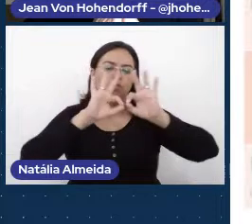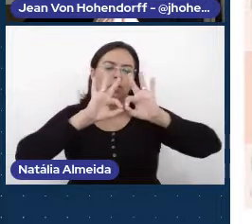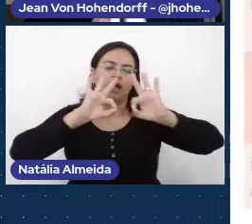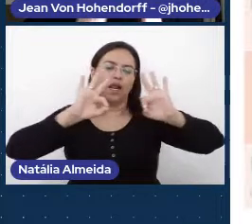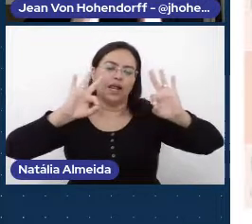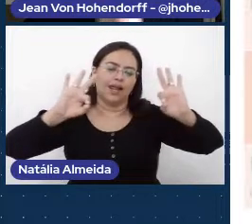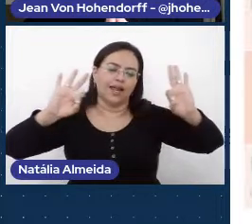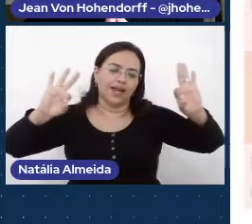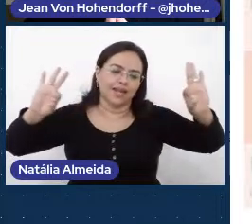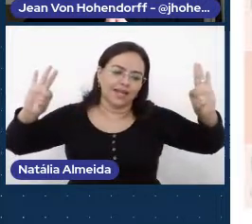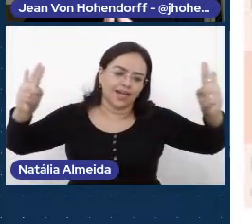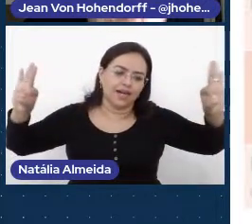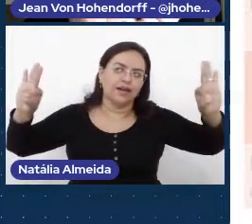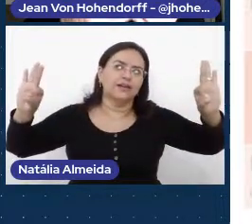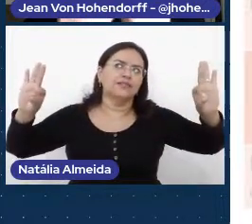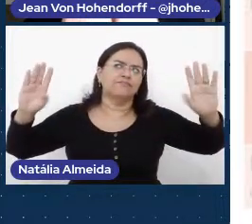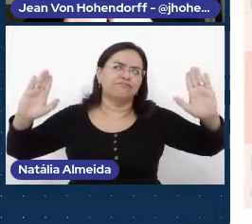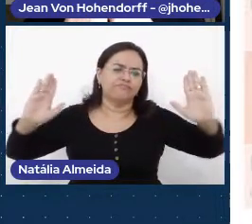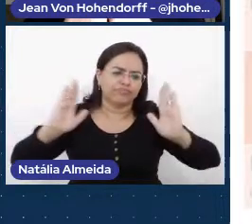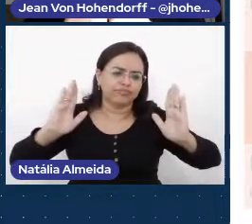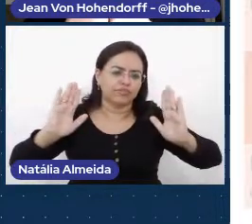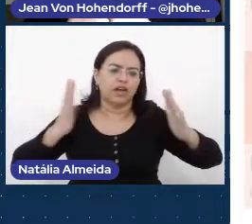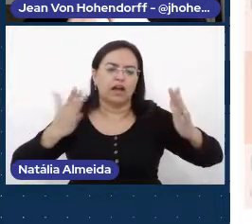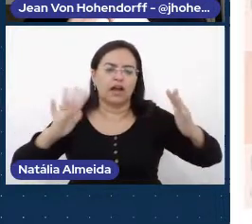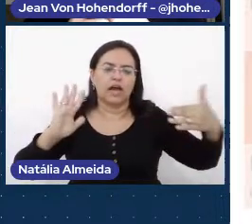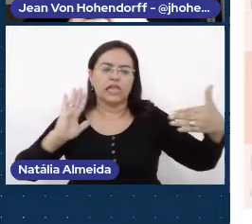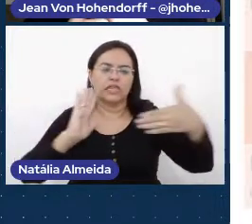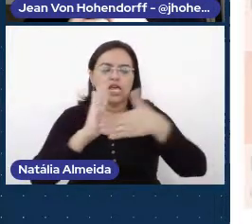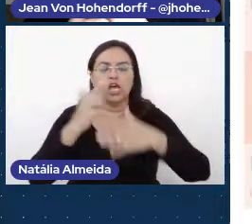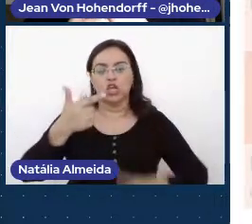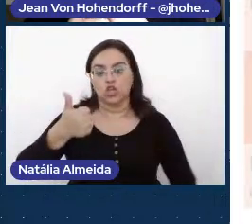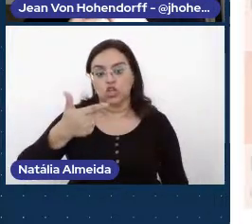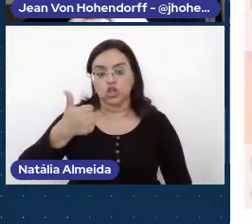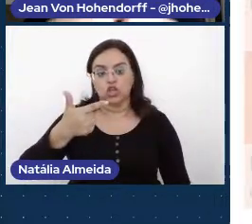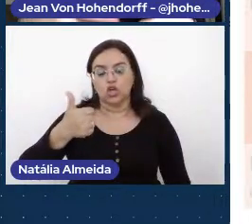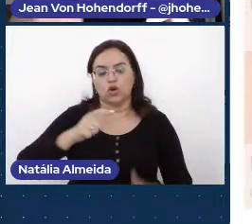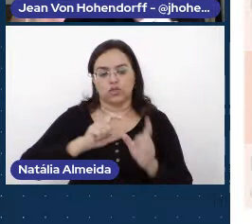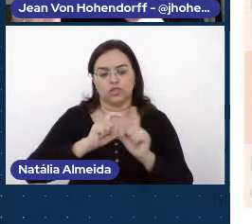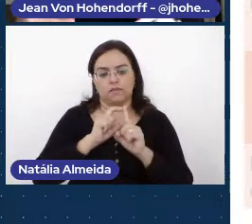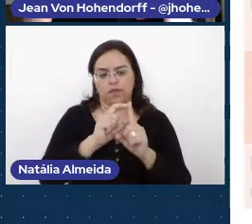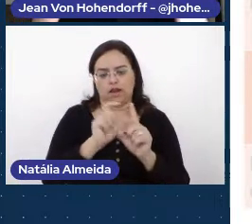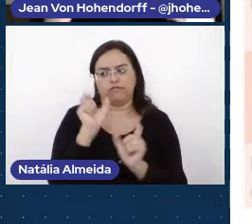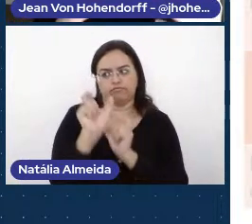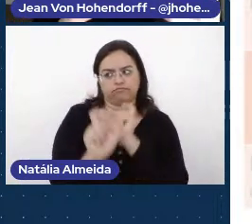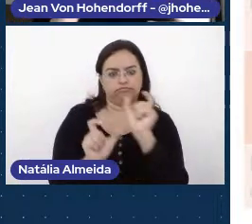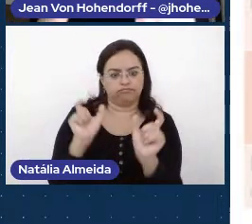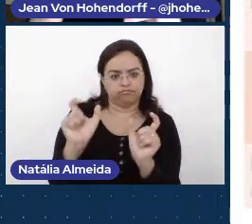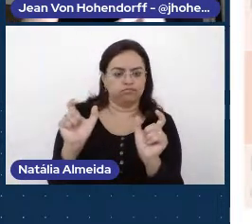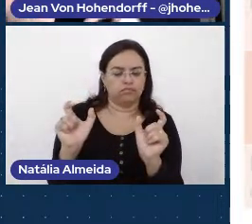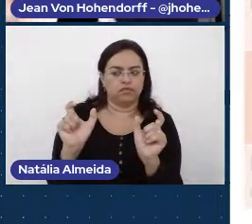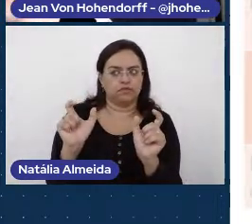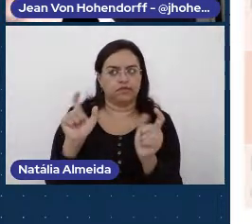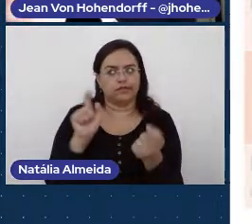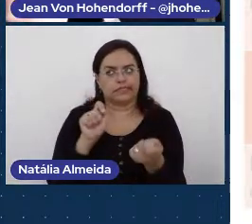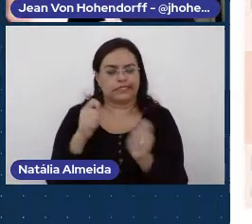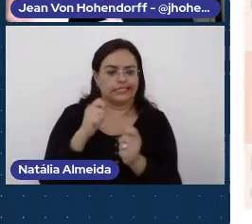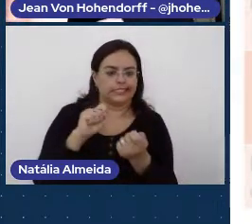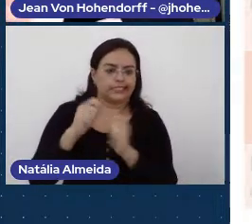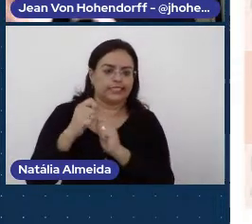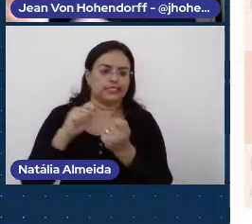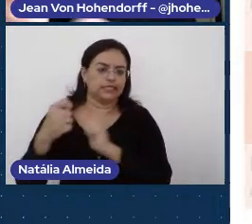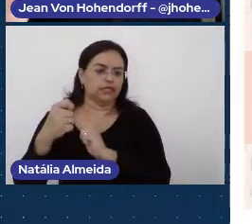revistas, elas pedem um título de até 12 palavras na psicologia, pelo menos. Então, a gente tem que ir adaptando o critério àquilo